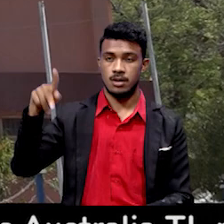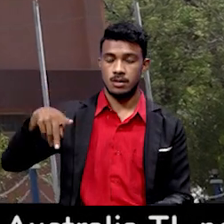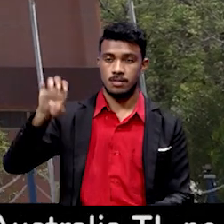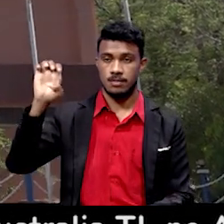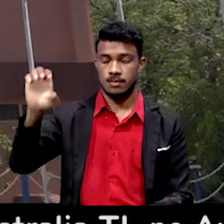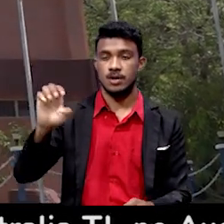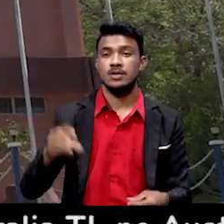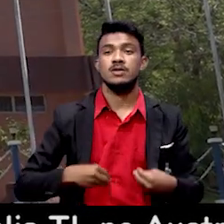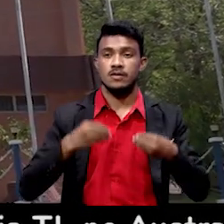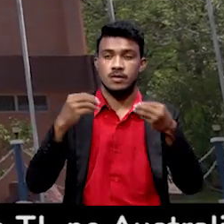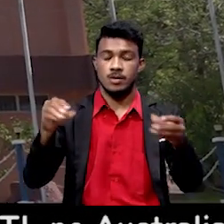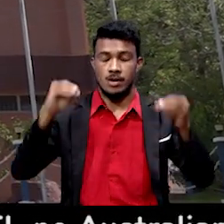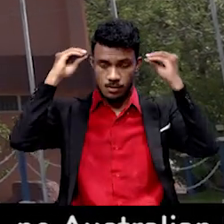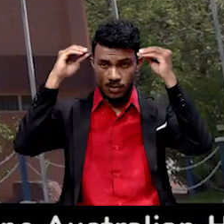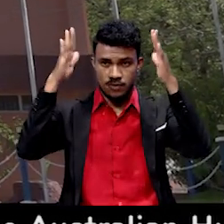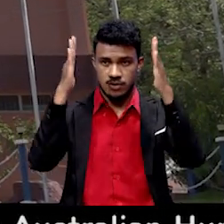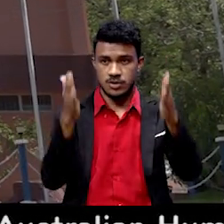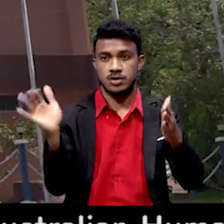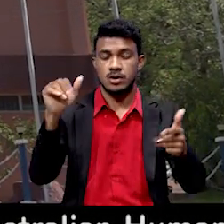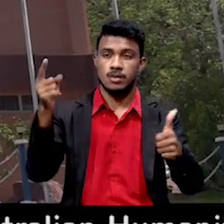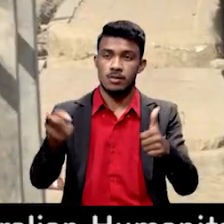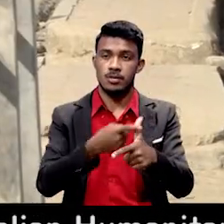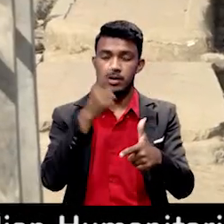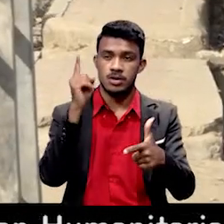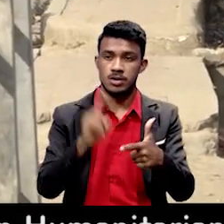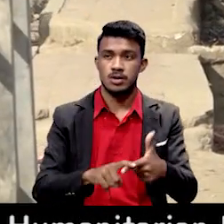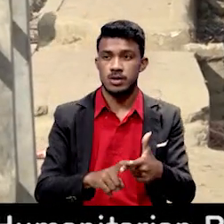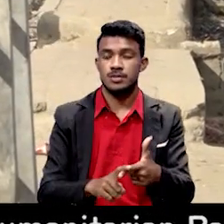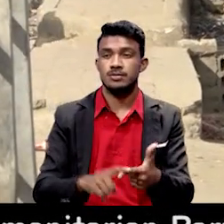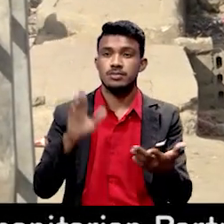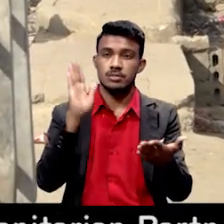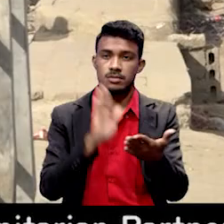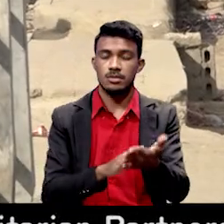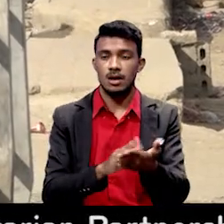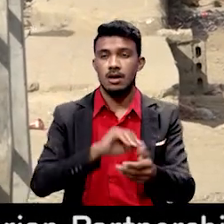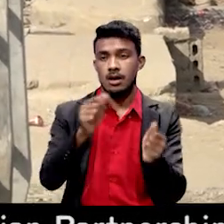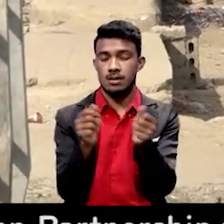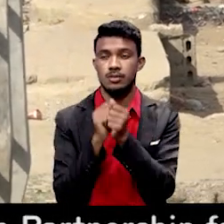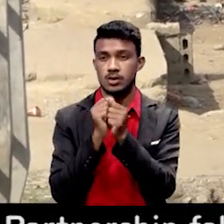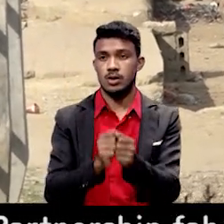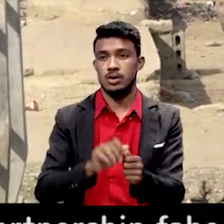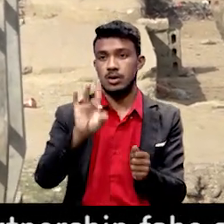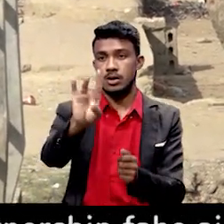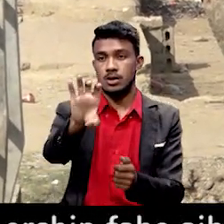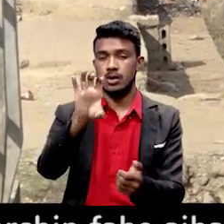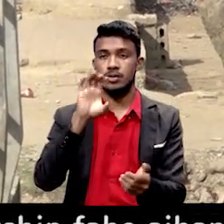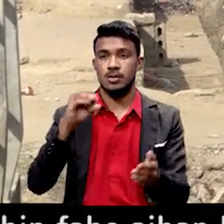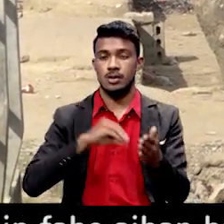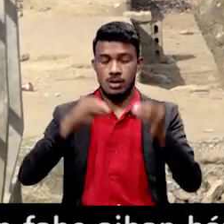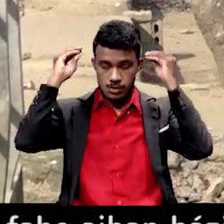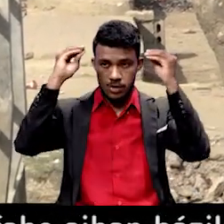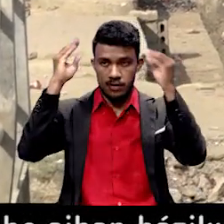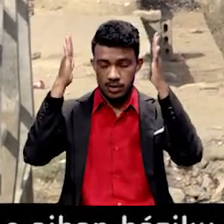iha nível primeiro, segundo, pré-bacharelato no bacharelato Hamutu Krihun Walu, no professor nebe